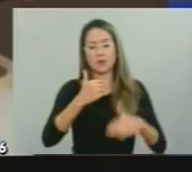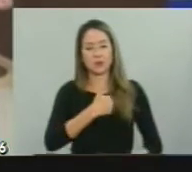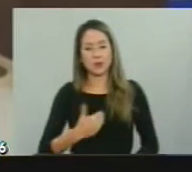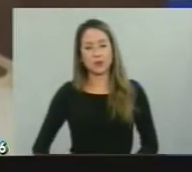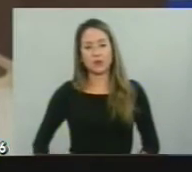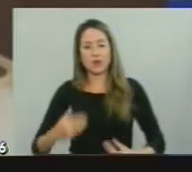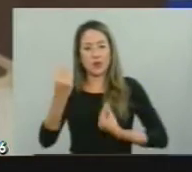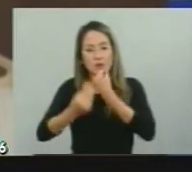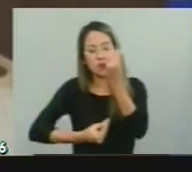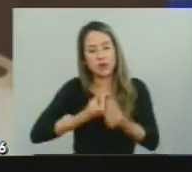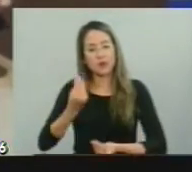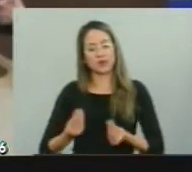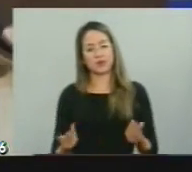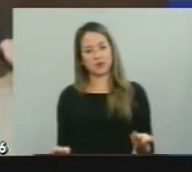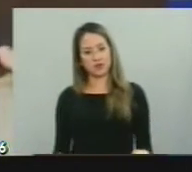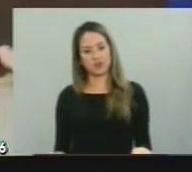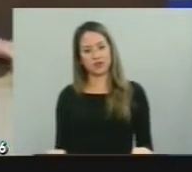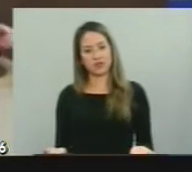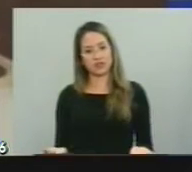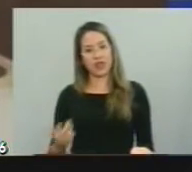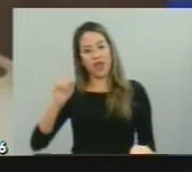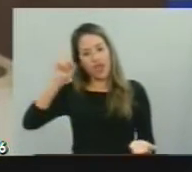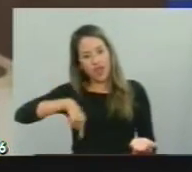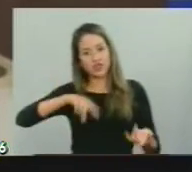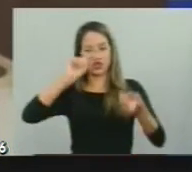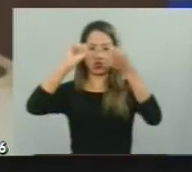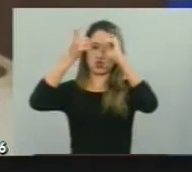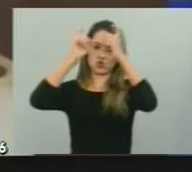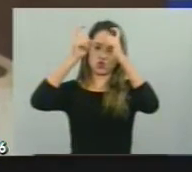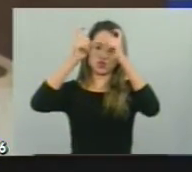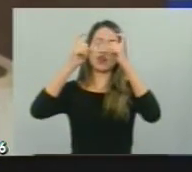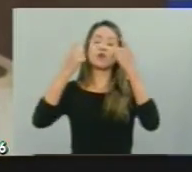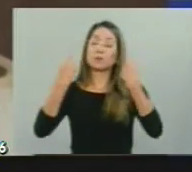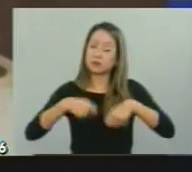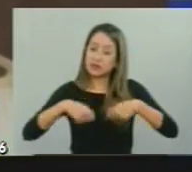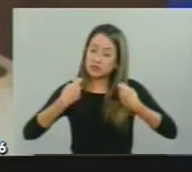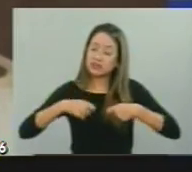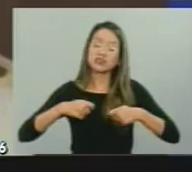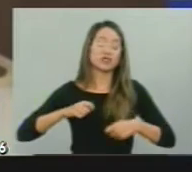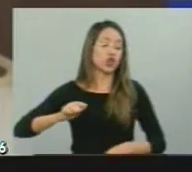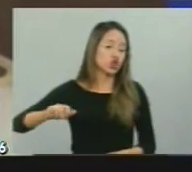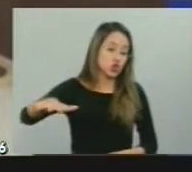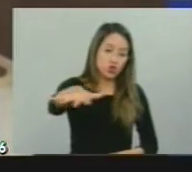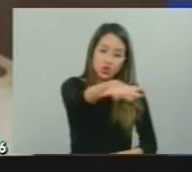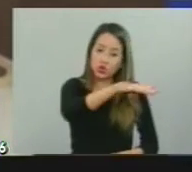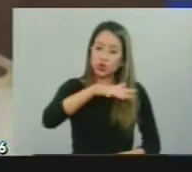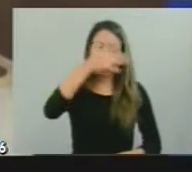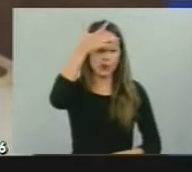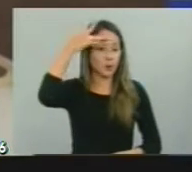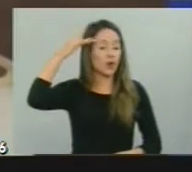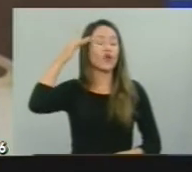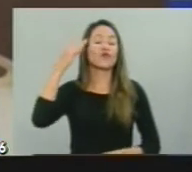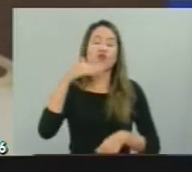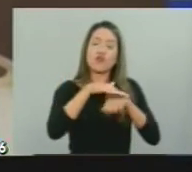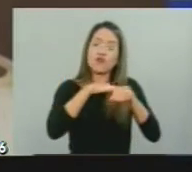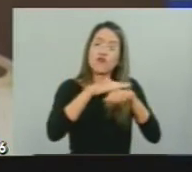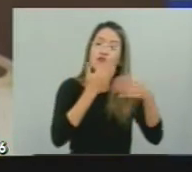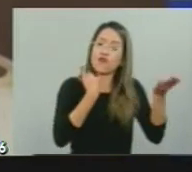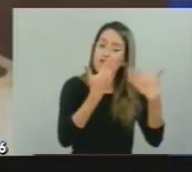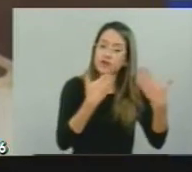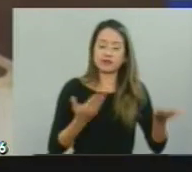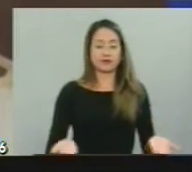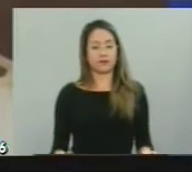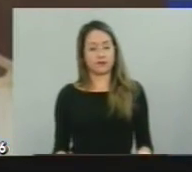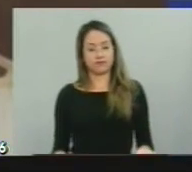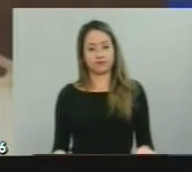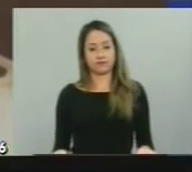Mas do ponto de vista econômico, é uma discussão semântica. Porque o que é que se faz? Se aliena